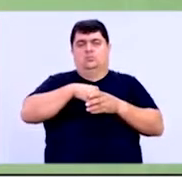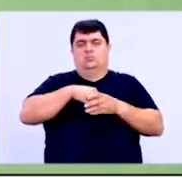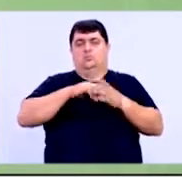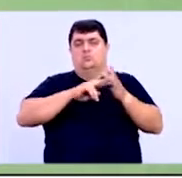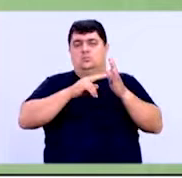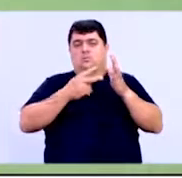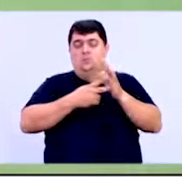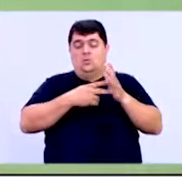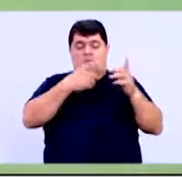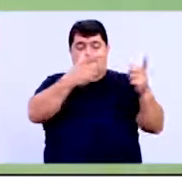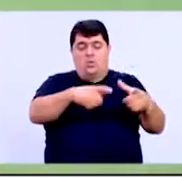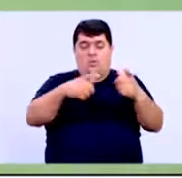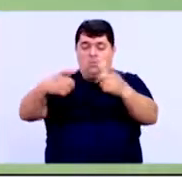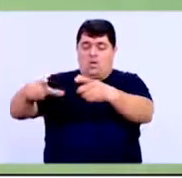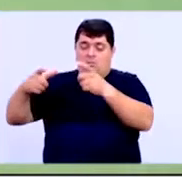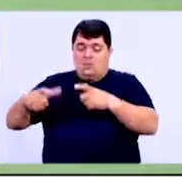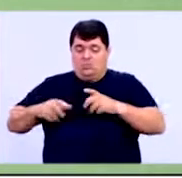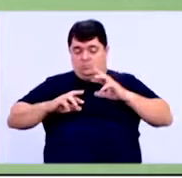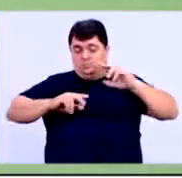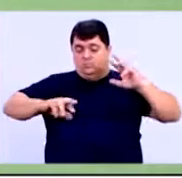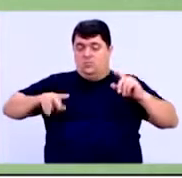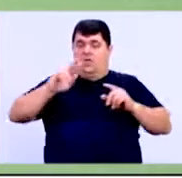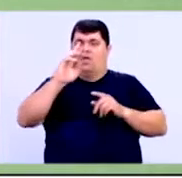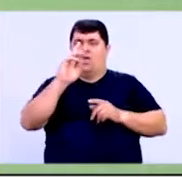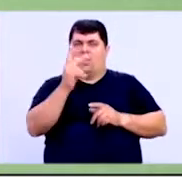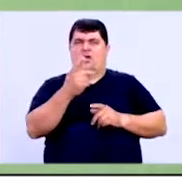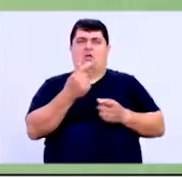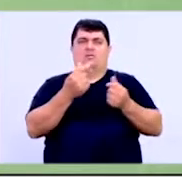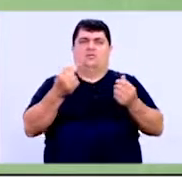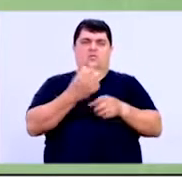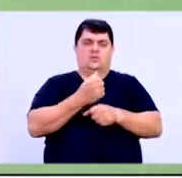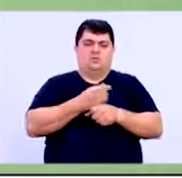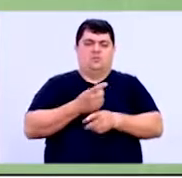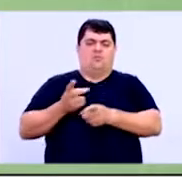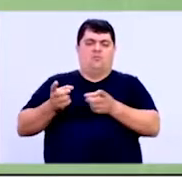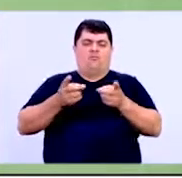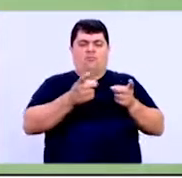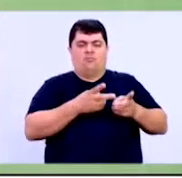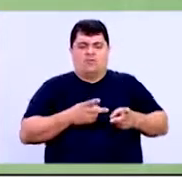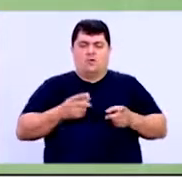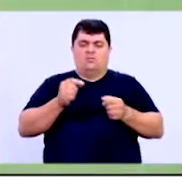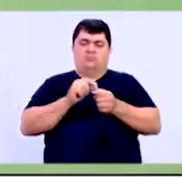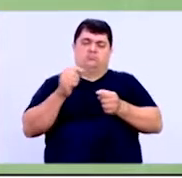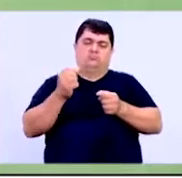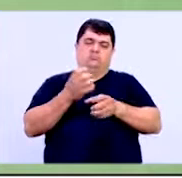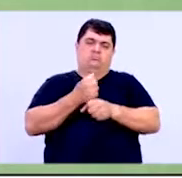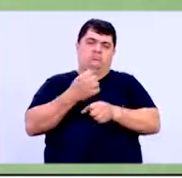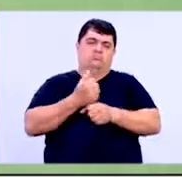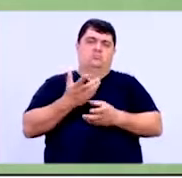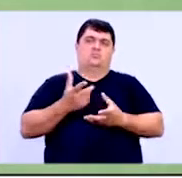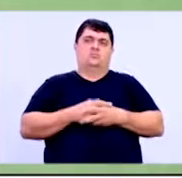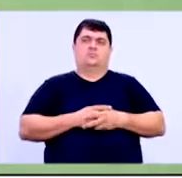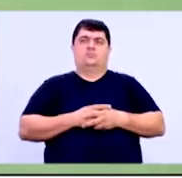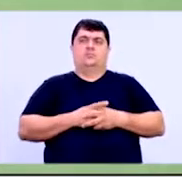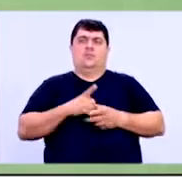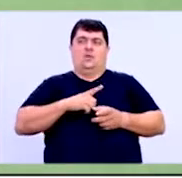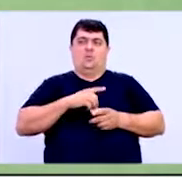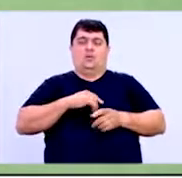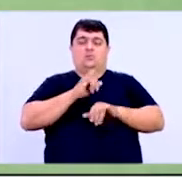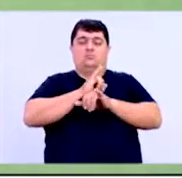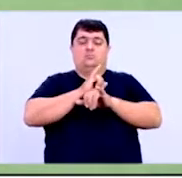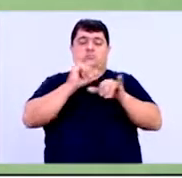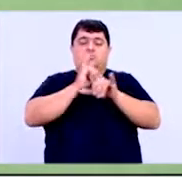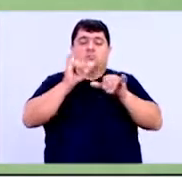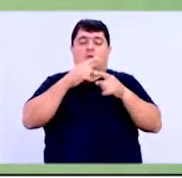os departamentos da empresa, RH, financeiro, comercial, vendas, produção, gerar informações para tomada